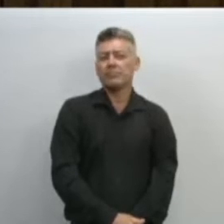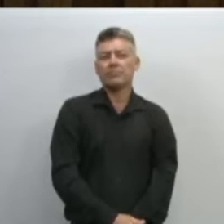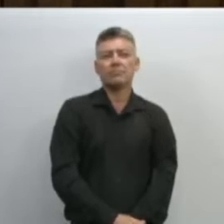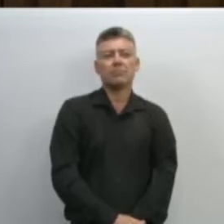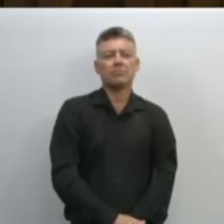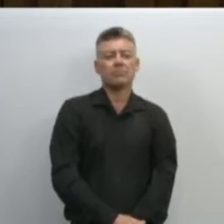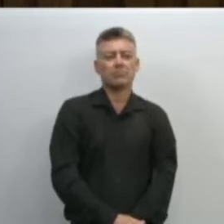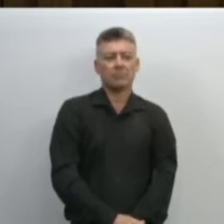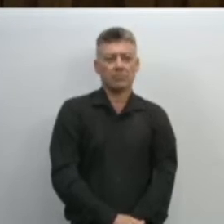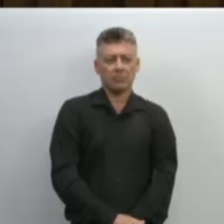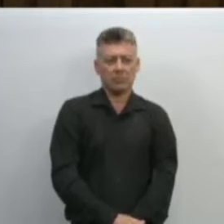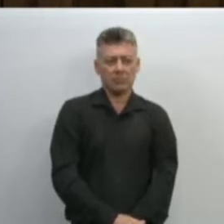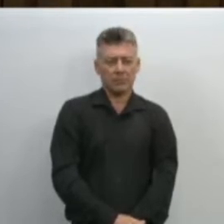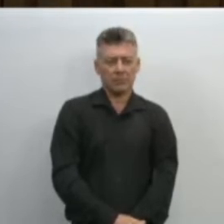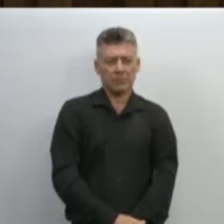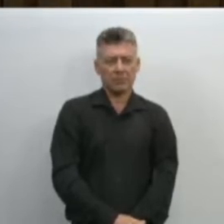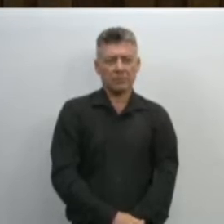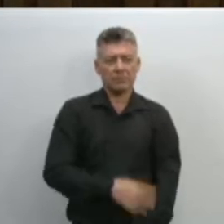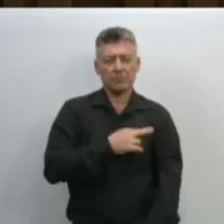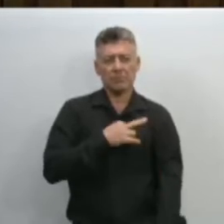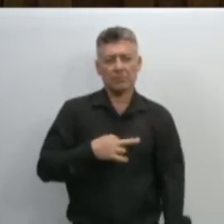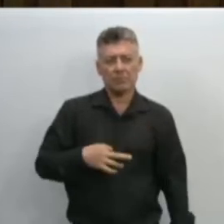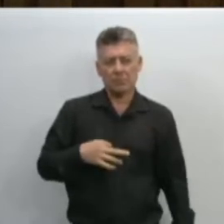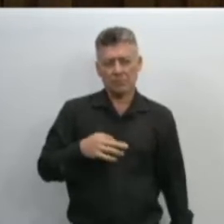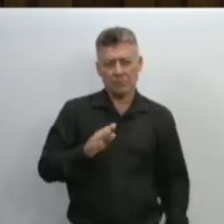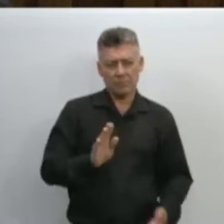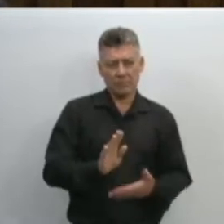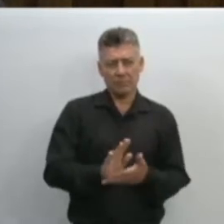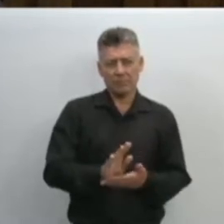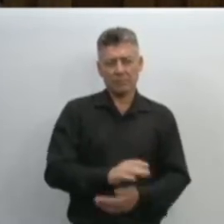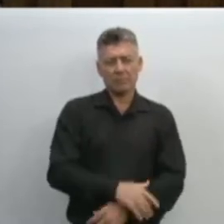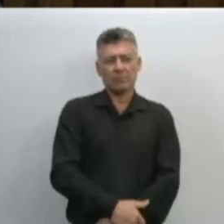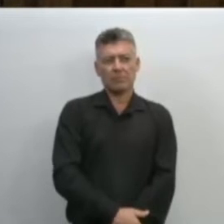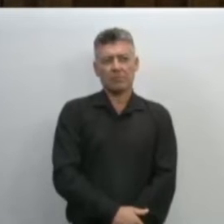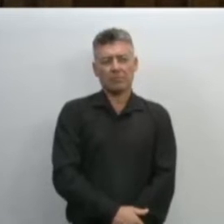dar continuidade aos trabalhos. Vereador Nivaldo, em seguida, professor Robério.